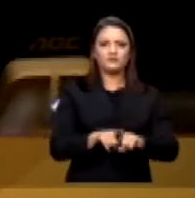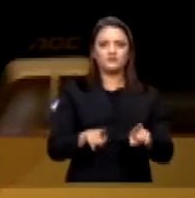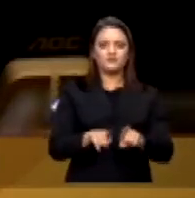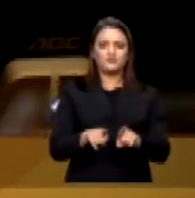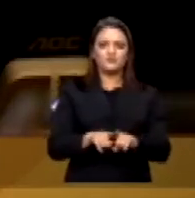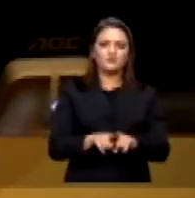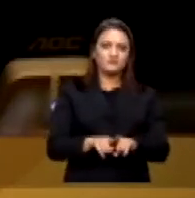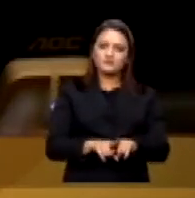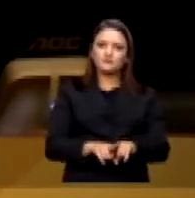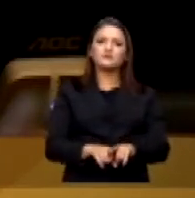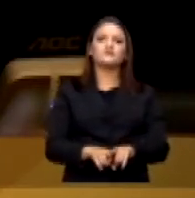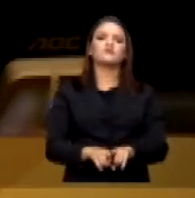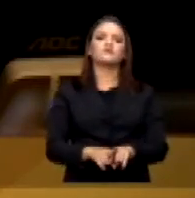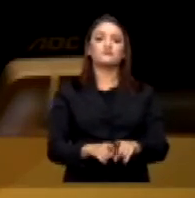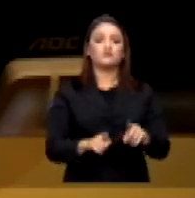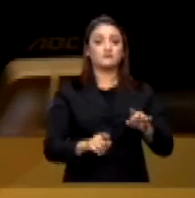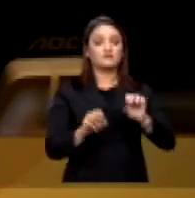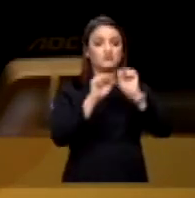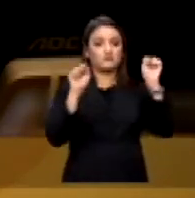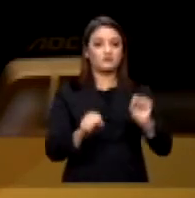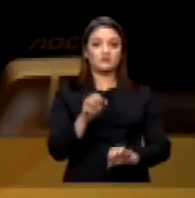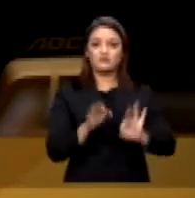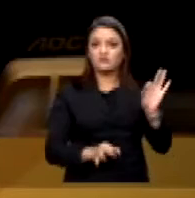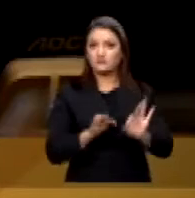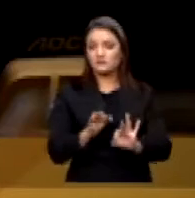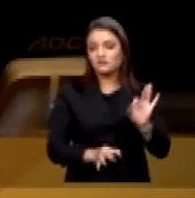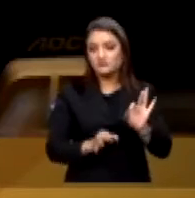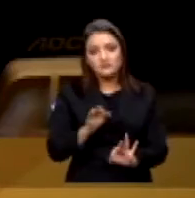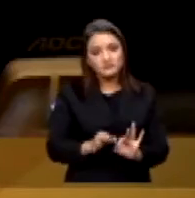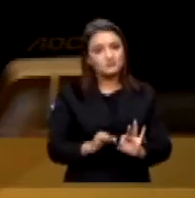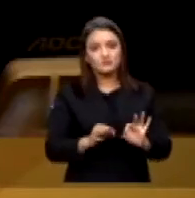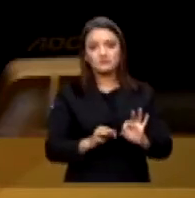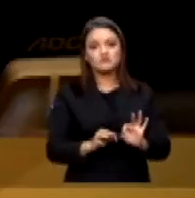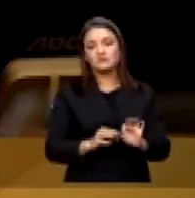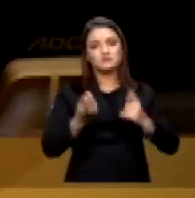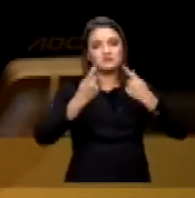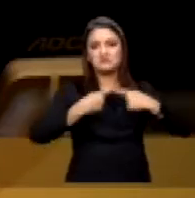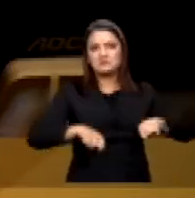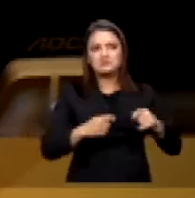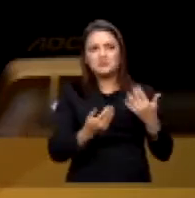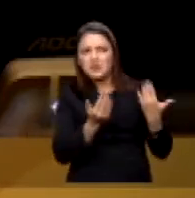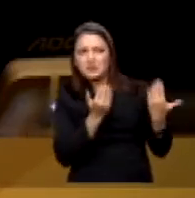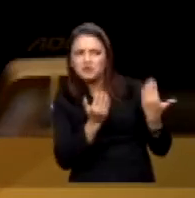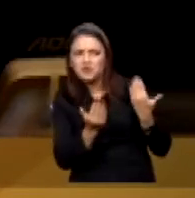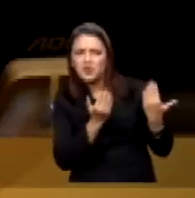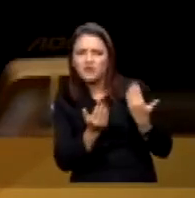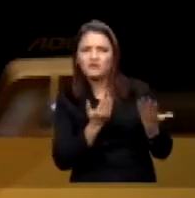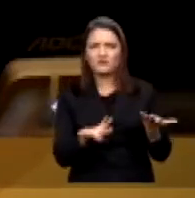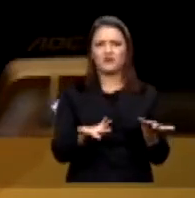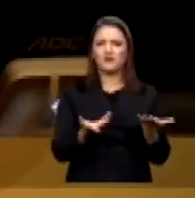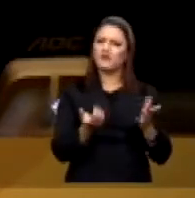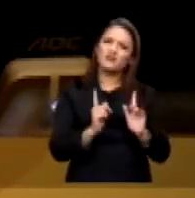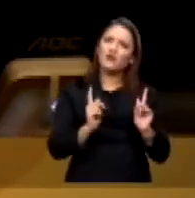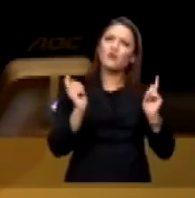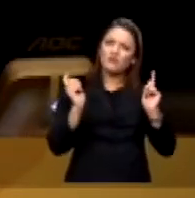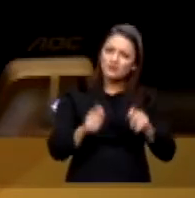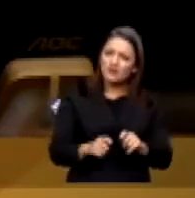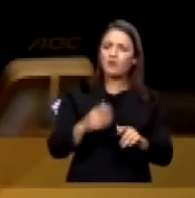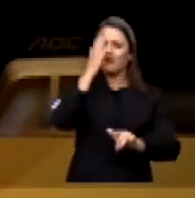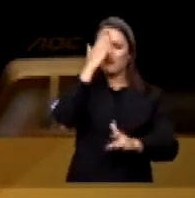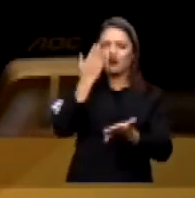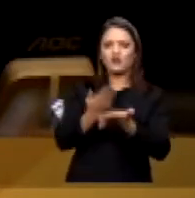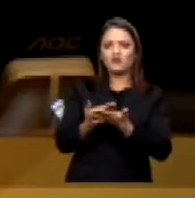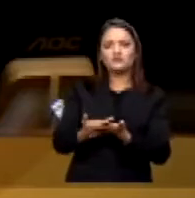merece desconfiança no sistema jurídico brasileiro os juízes. Não há por que duvidarmos da honestidade de